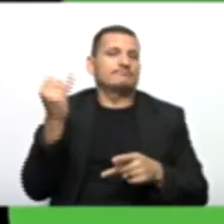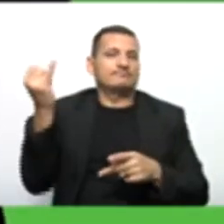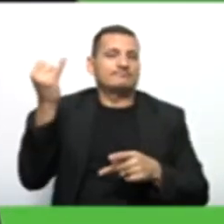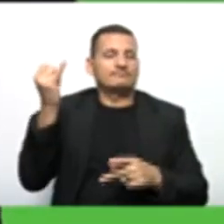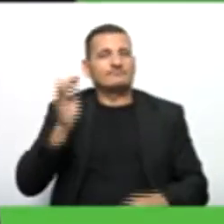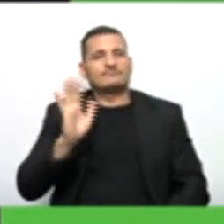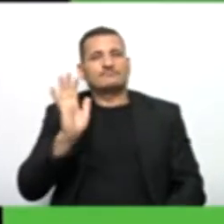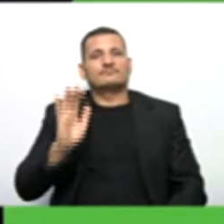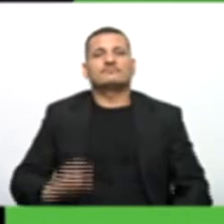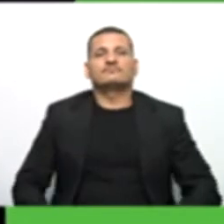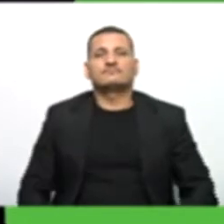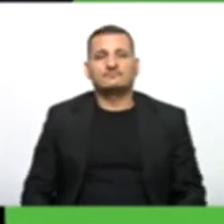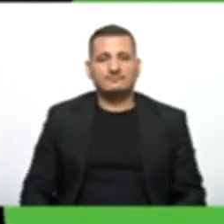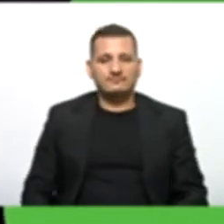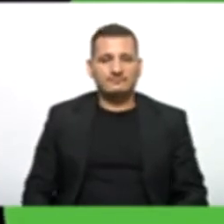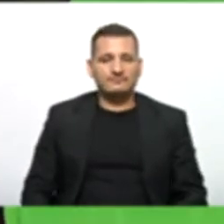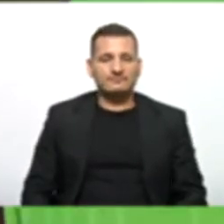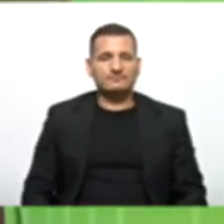Tchau e até a próxima.